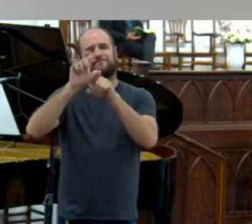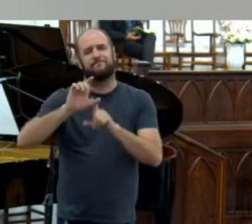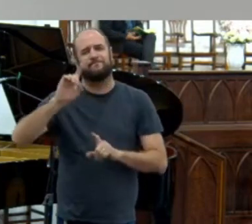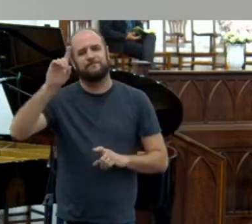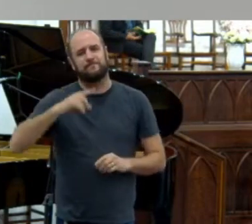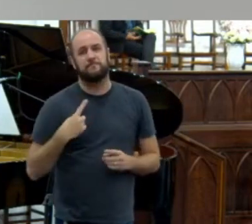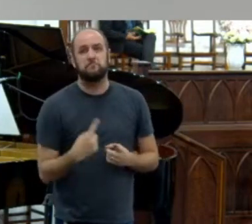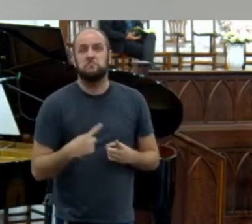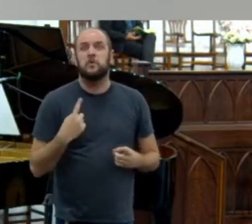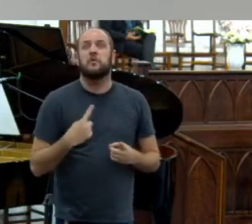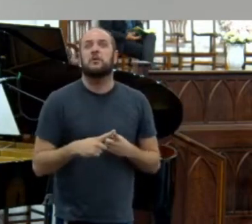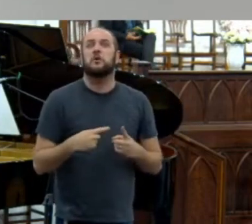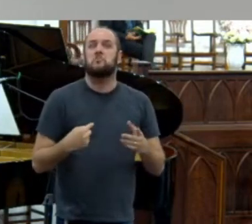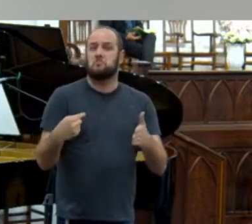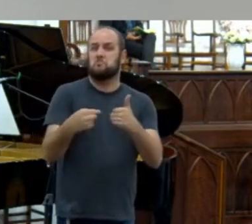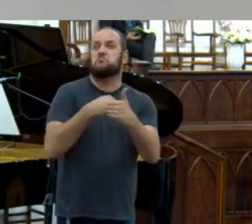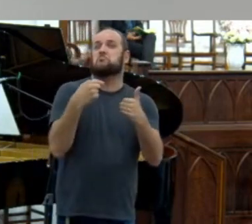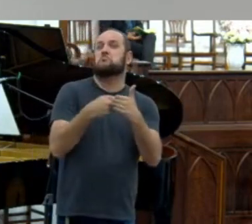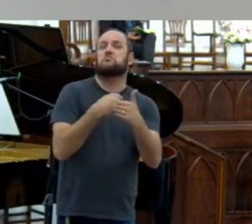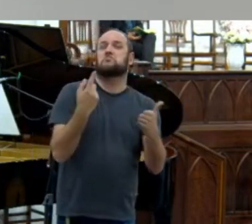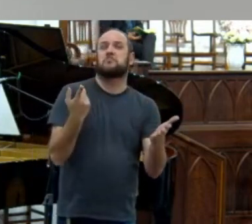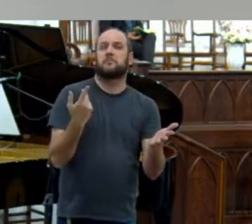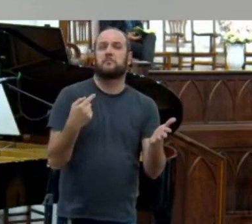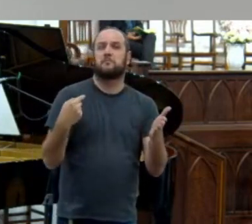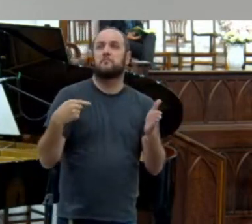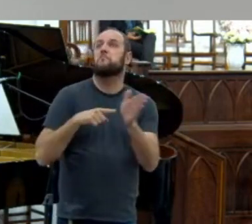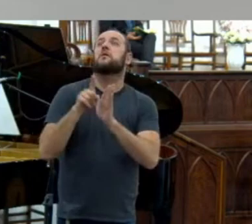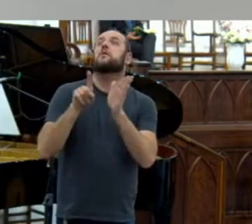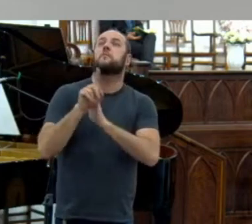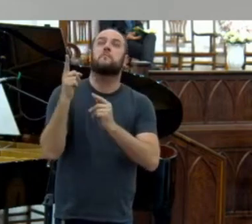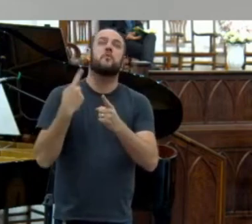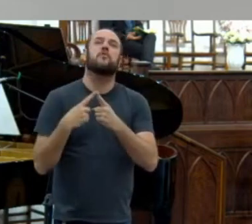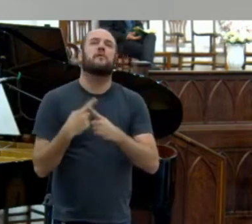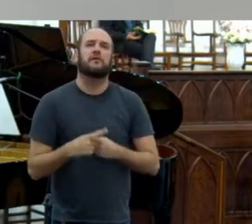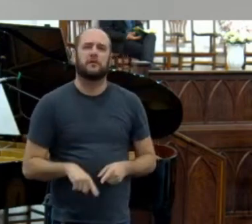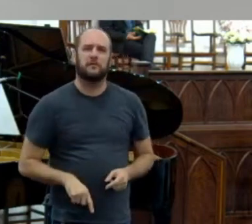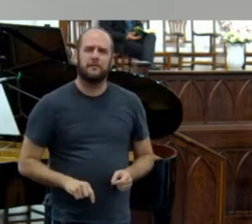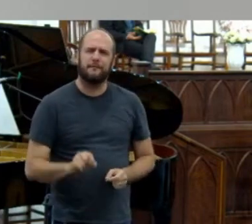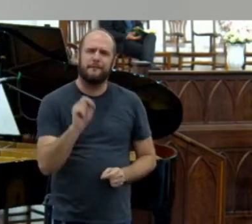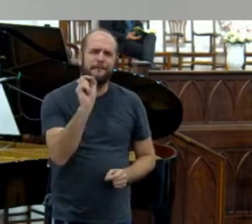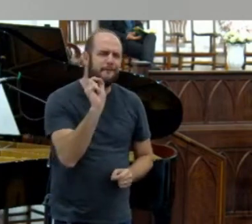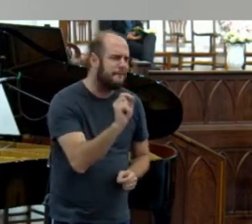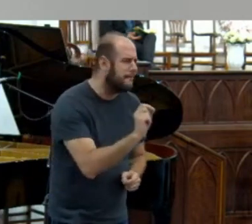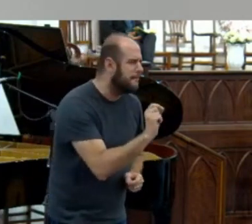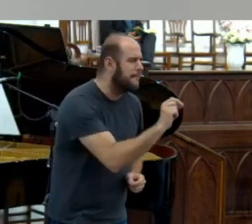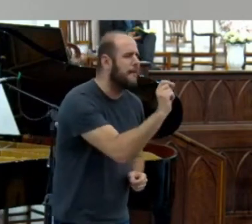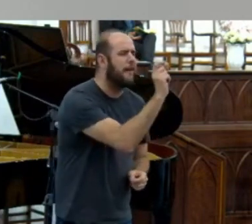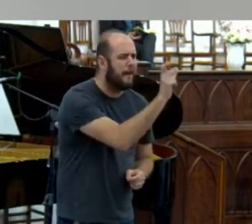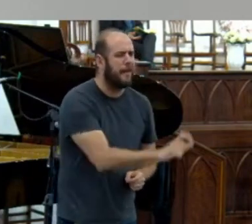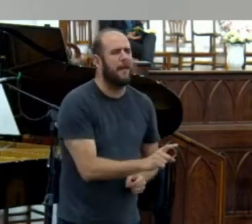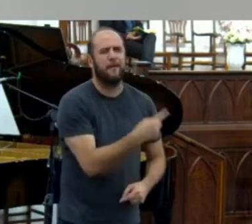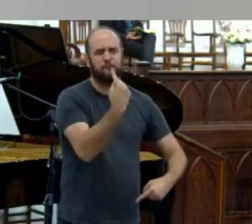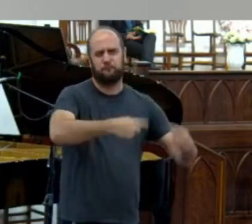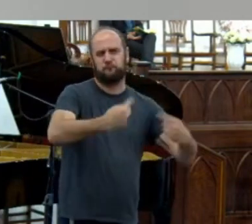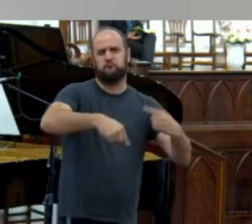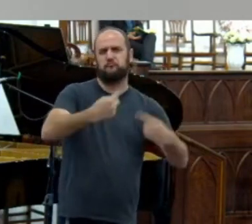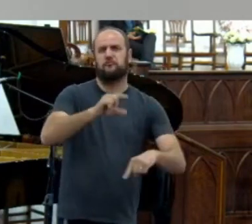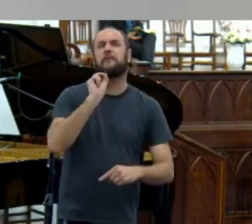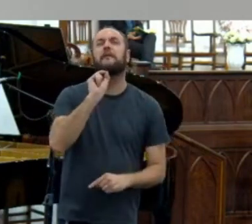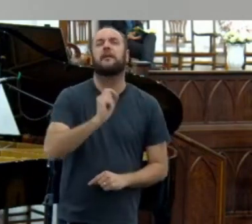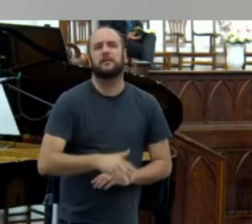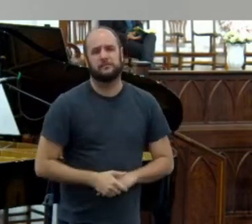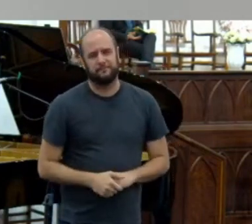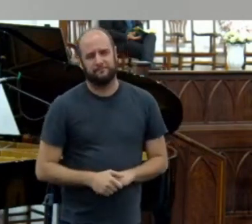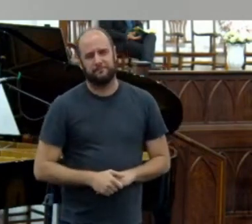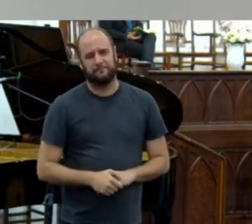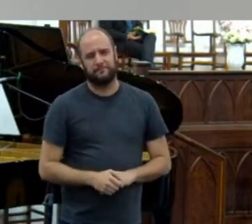que então me questionas? Quem és tu, homem, para discutires com Deus?